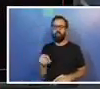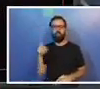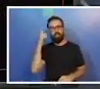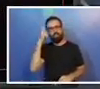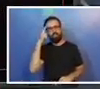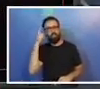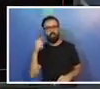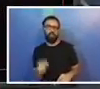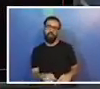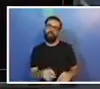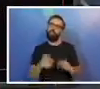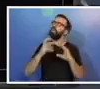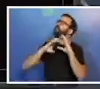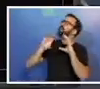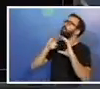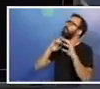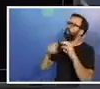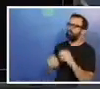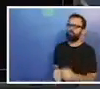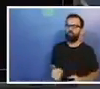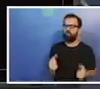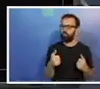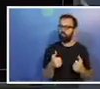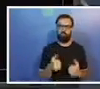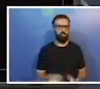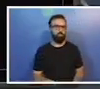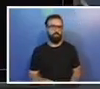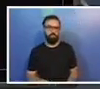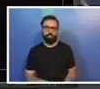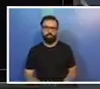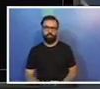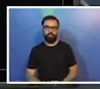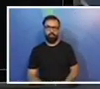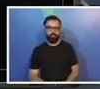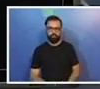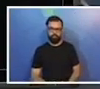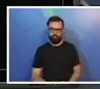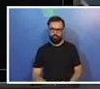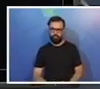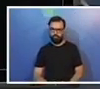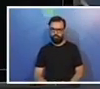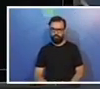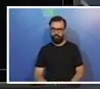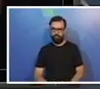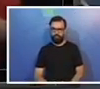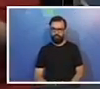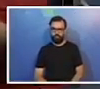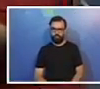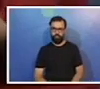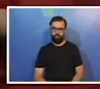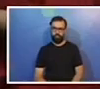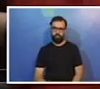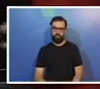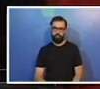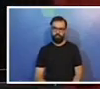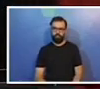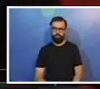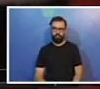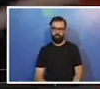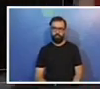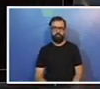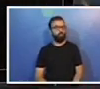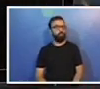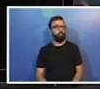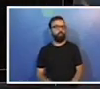cantando, ele não entende. Então, se imagina, se coloca no lugar de um animal preso. Não